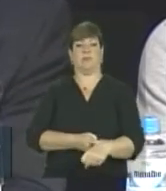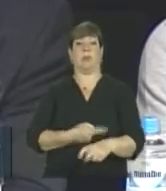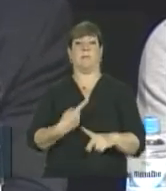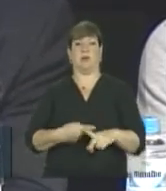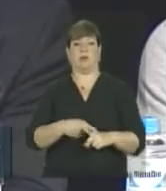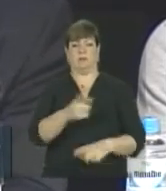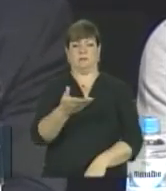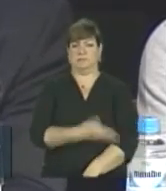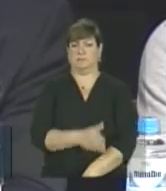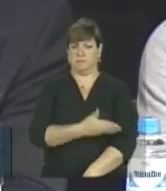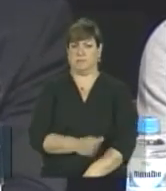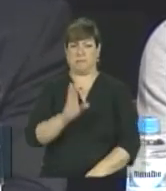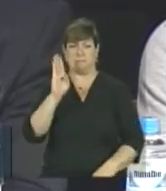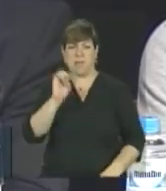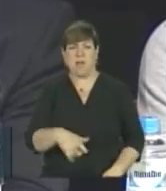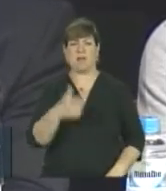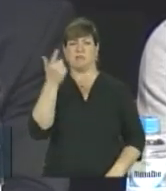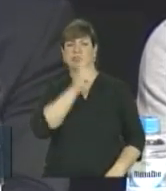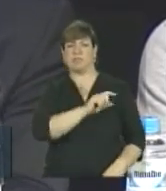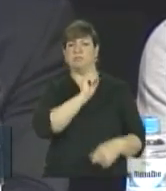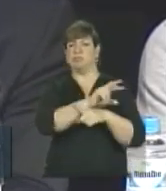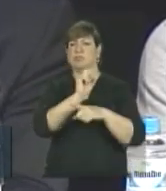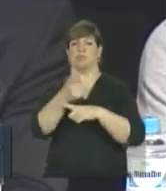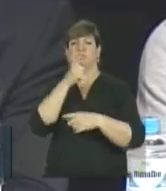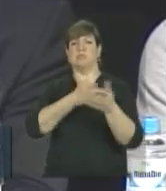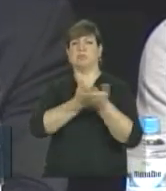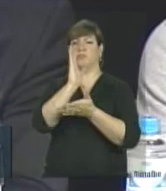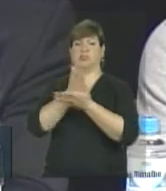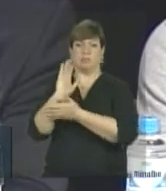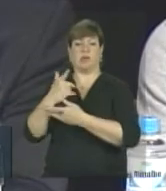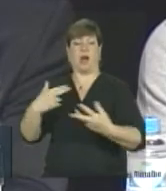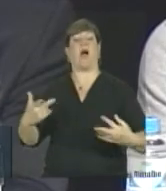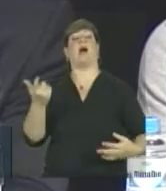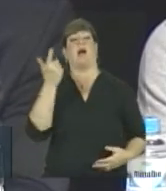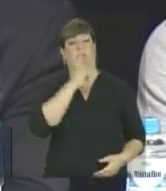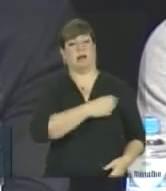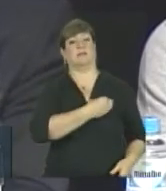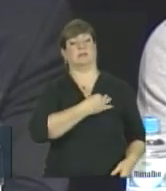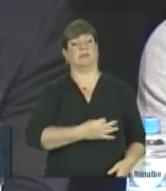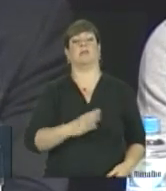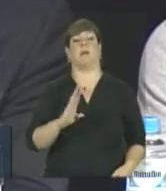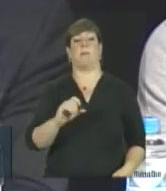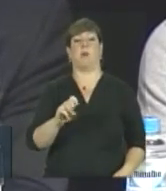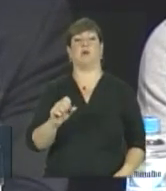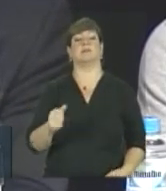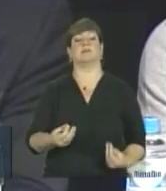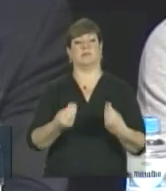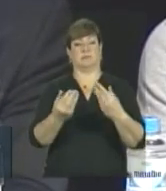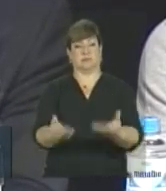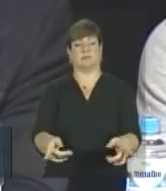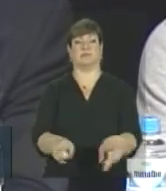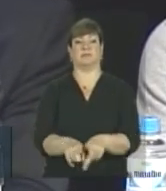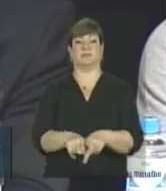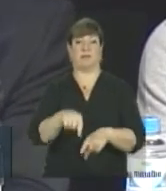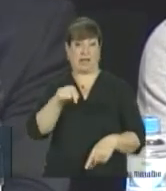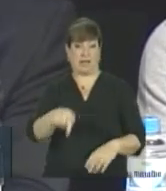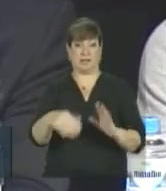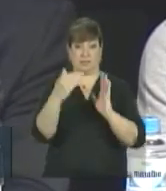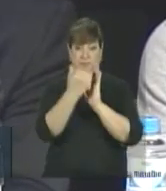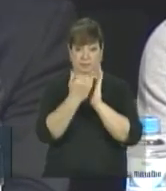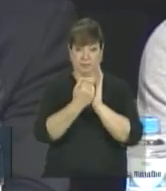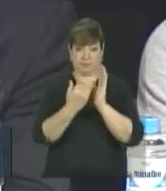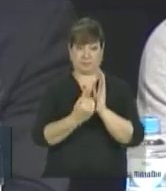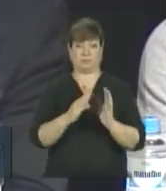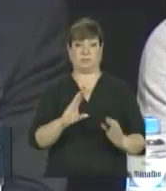tecnicamente, mais o programa cresce, mais atletas são contemplados. Então, nós podemos dizer hoje que o programa Bolsa Atleta, ele